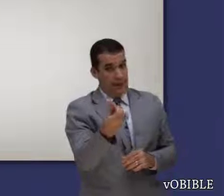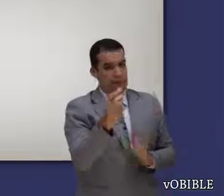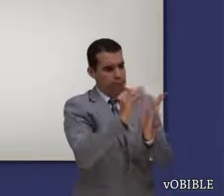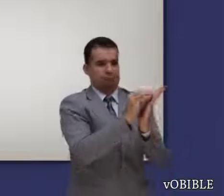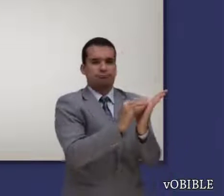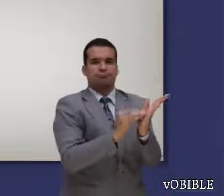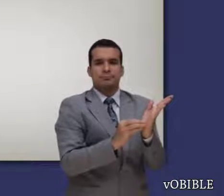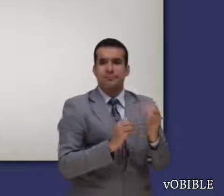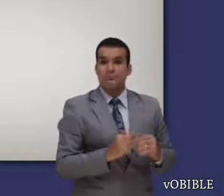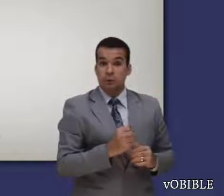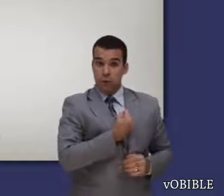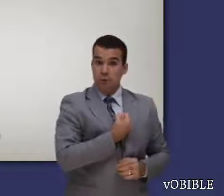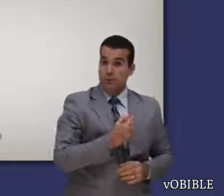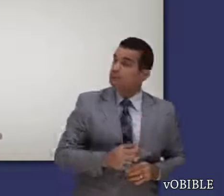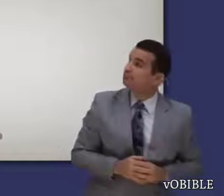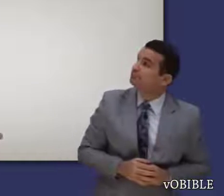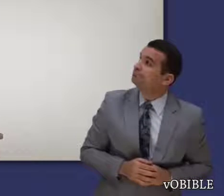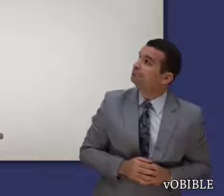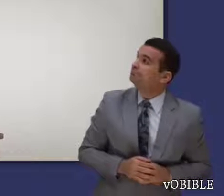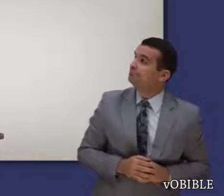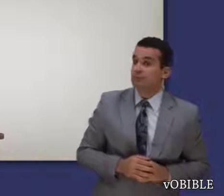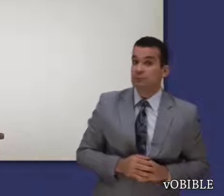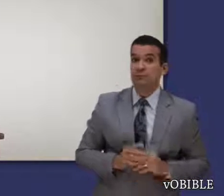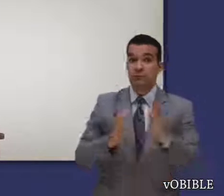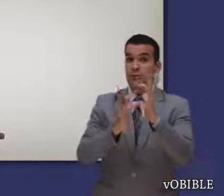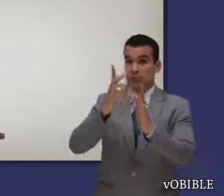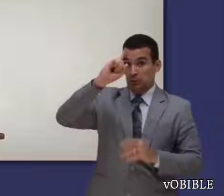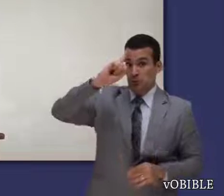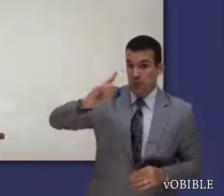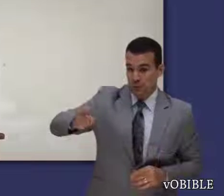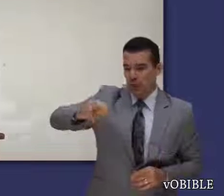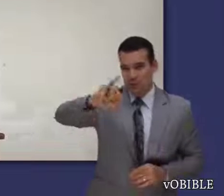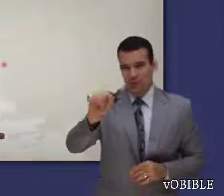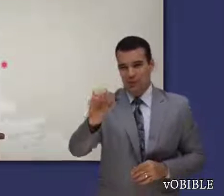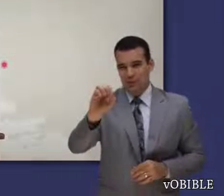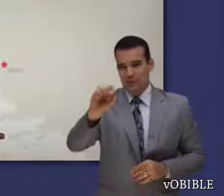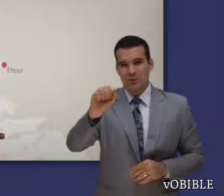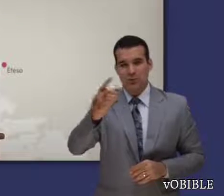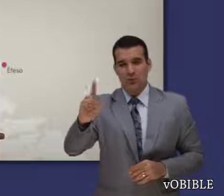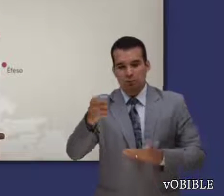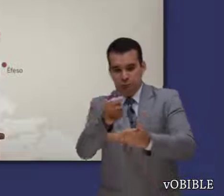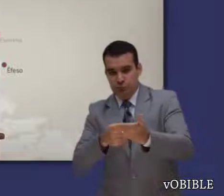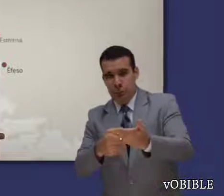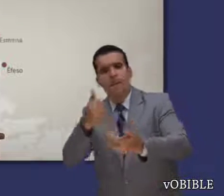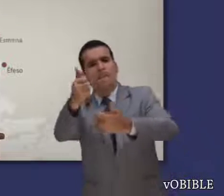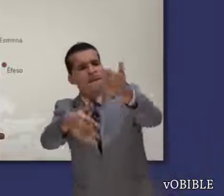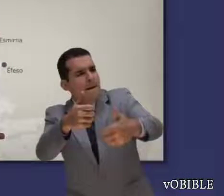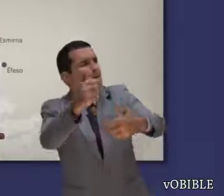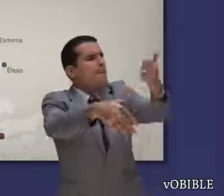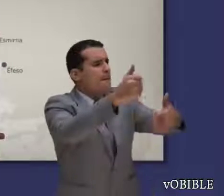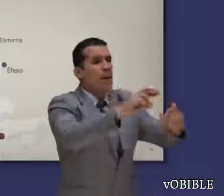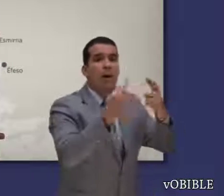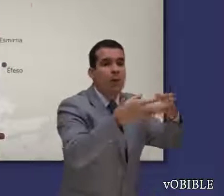Dos capítulos 1 a 3, Jesus diz para João escrever para 7 congregações: Éfeso,